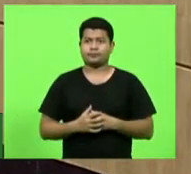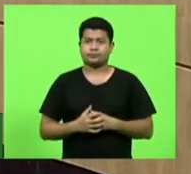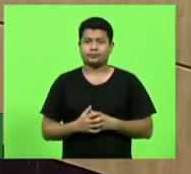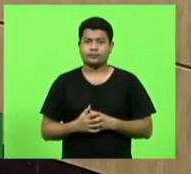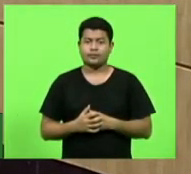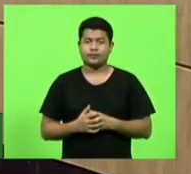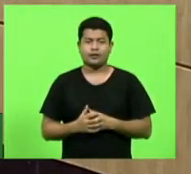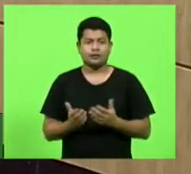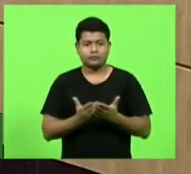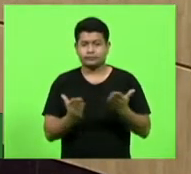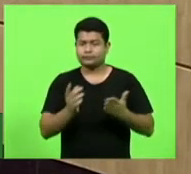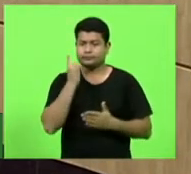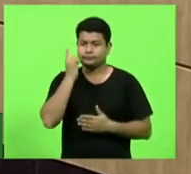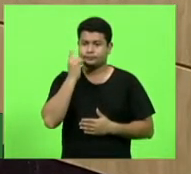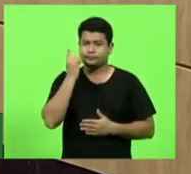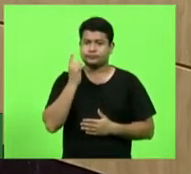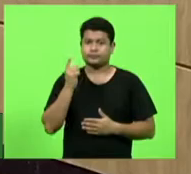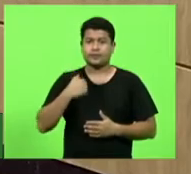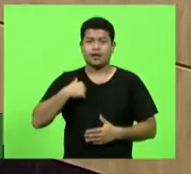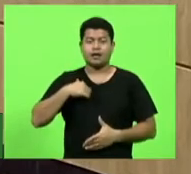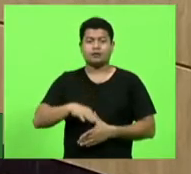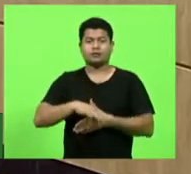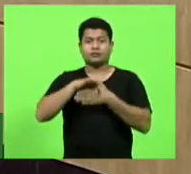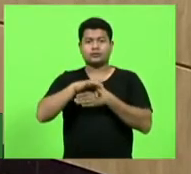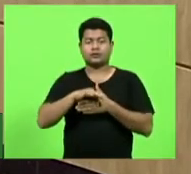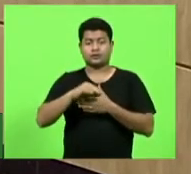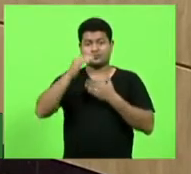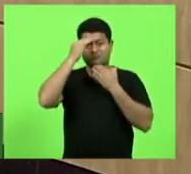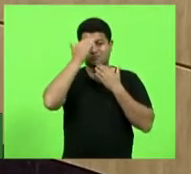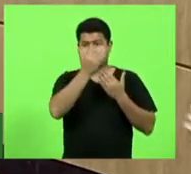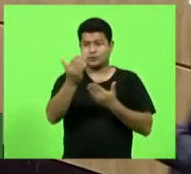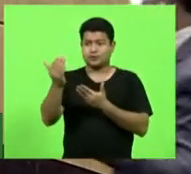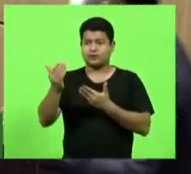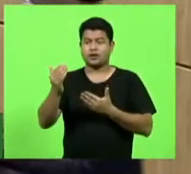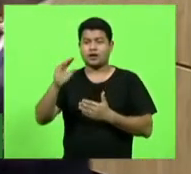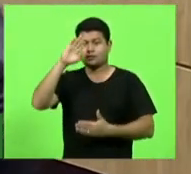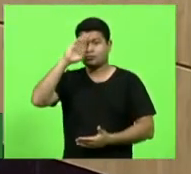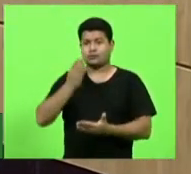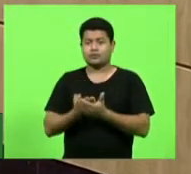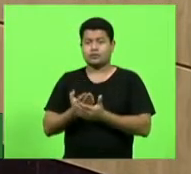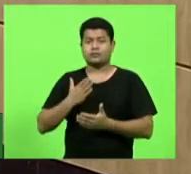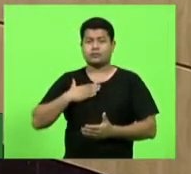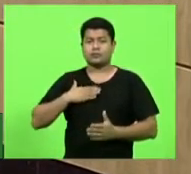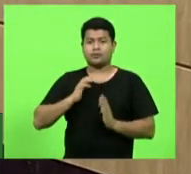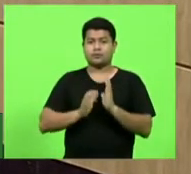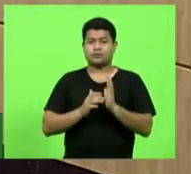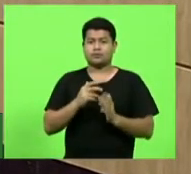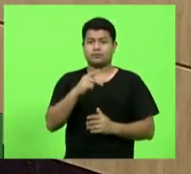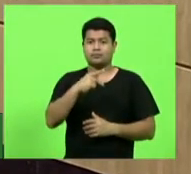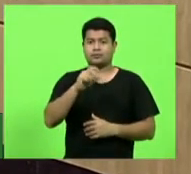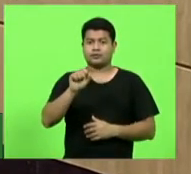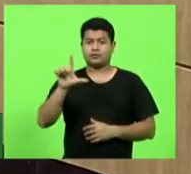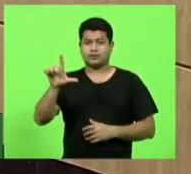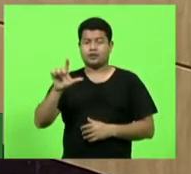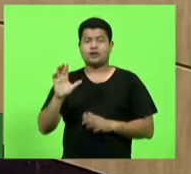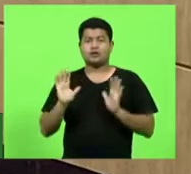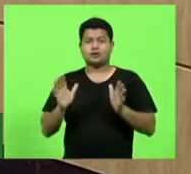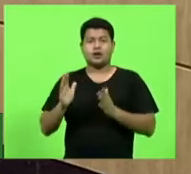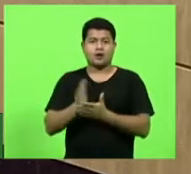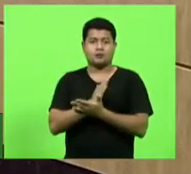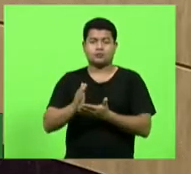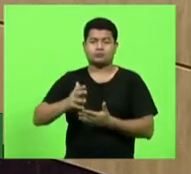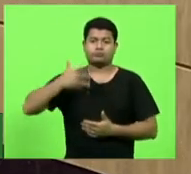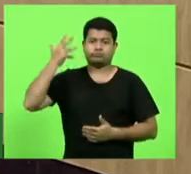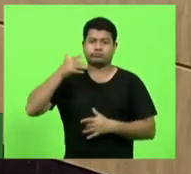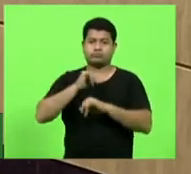Senhores deputados, como líder, agradeço a confiança dos meus colegas de partido, do PSL, já vimos aí alguns pronunciamentos.